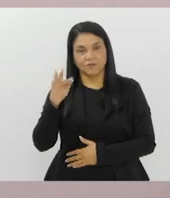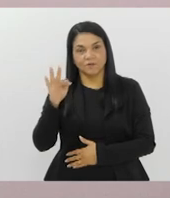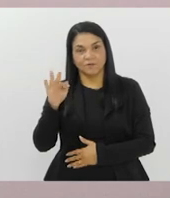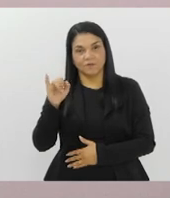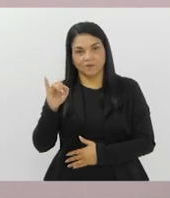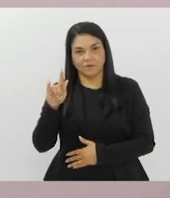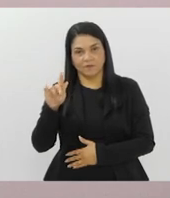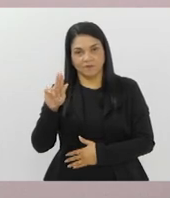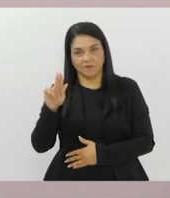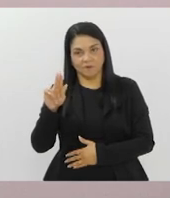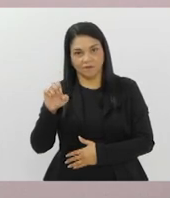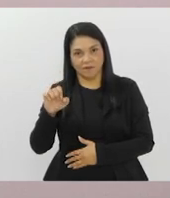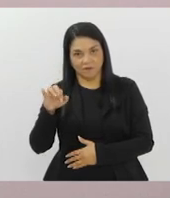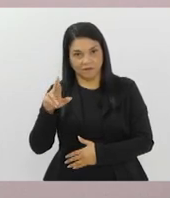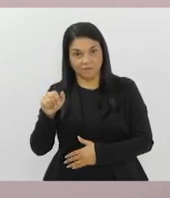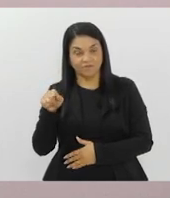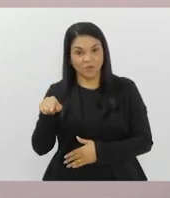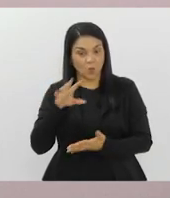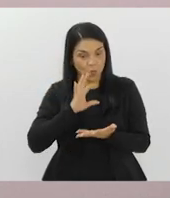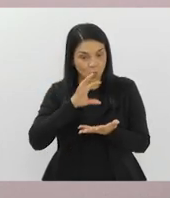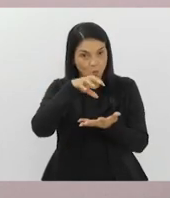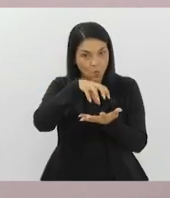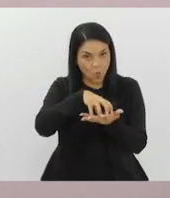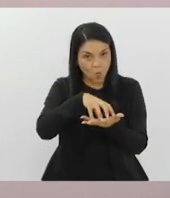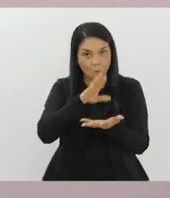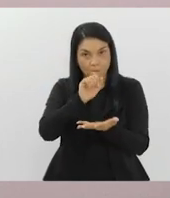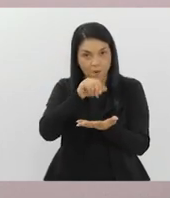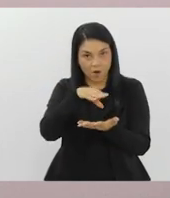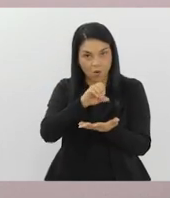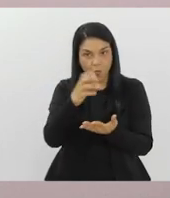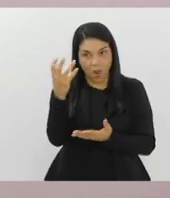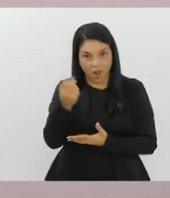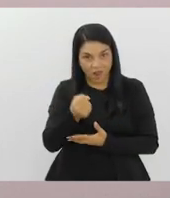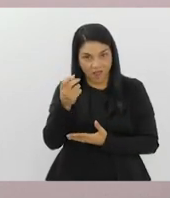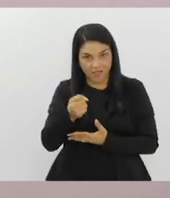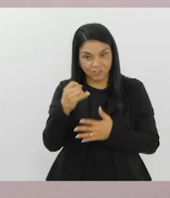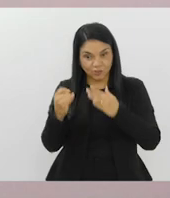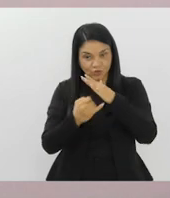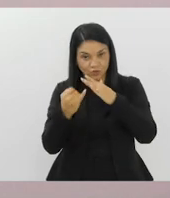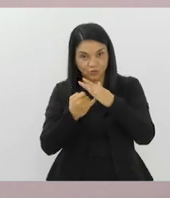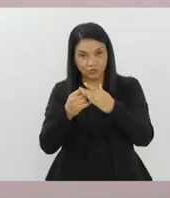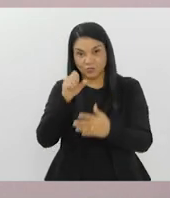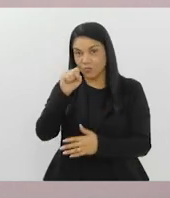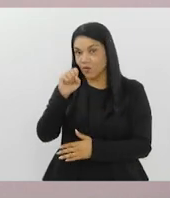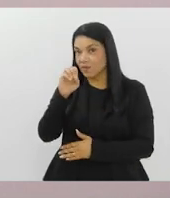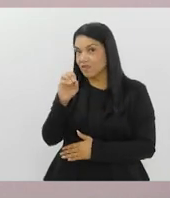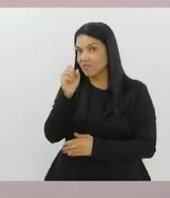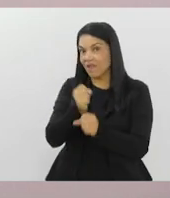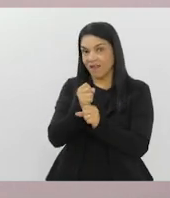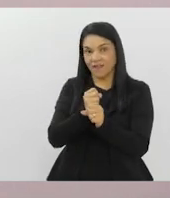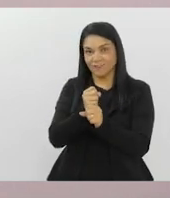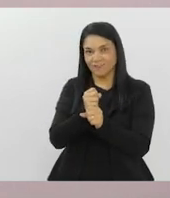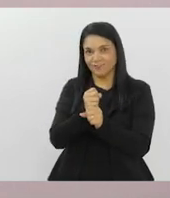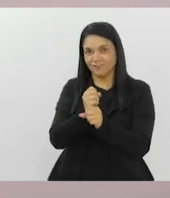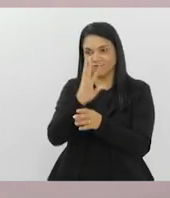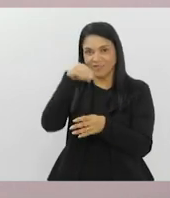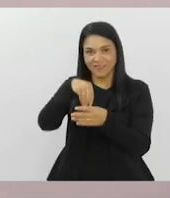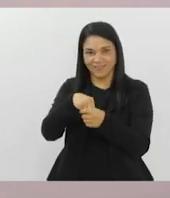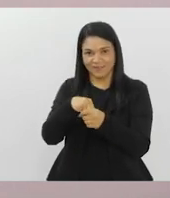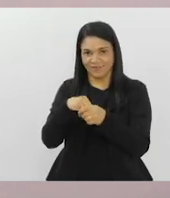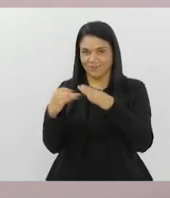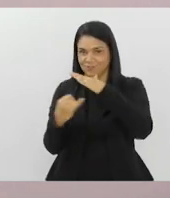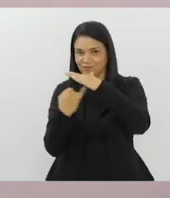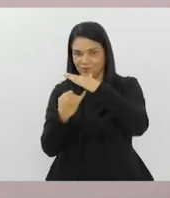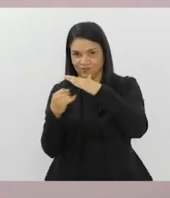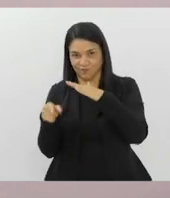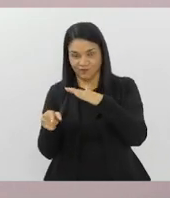mas só o banco de leite humano do Instituto tem 80 anos. Ou seja, é